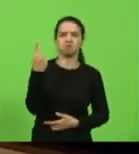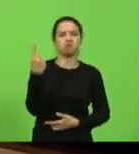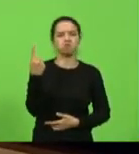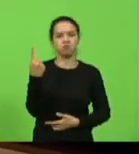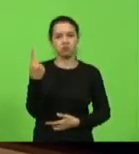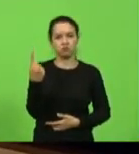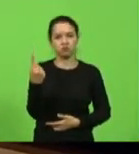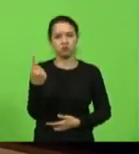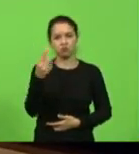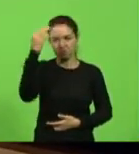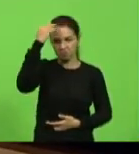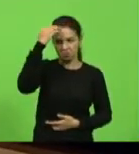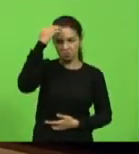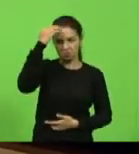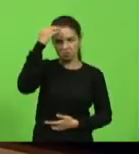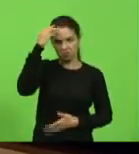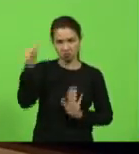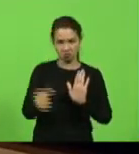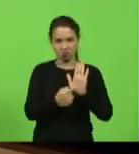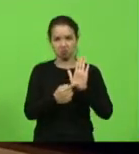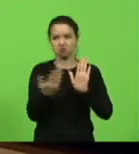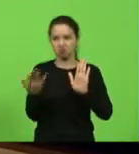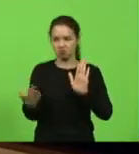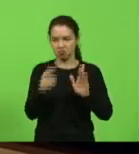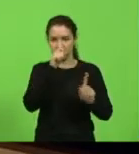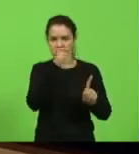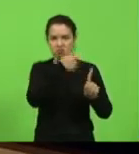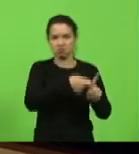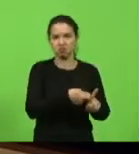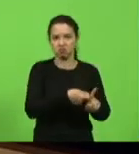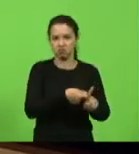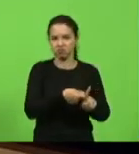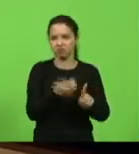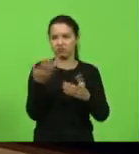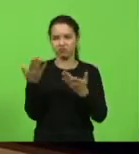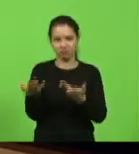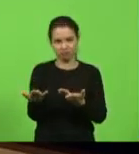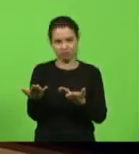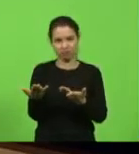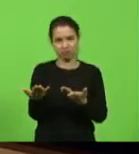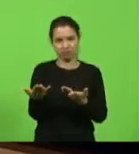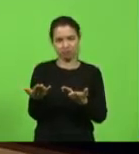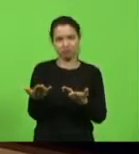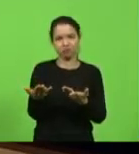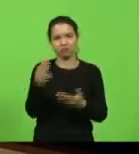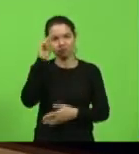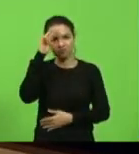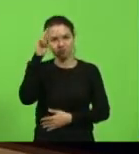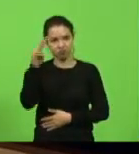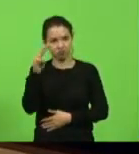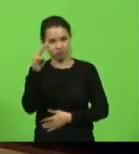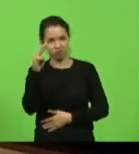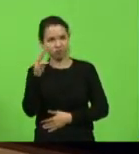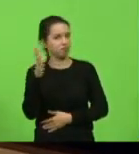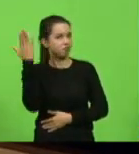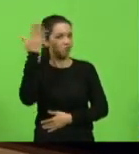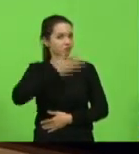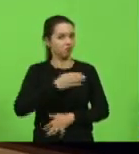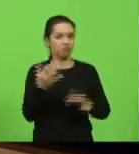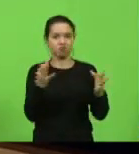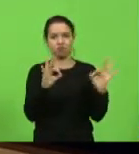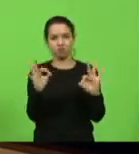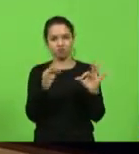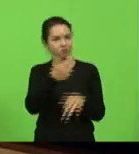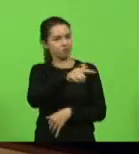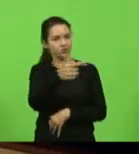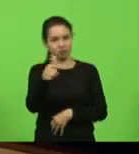atribuídas ao denunciado, sem indícios mínimos para a configuração da responsabilidade político-administrativa e pela flagrante